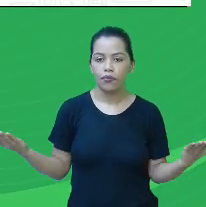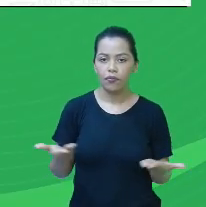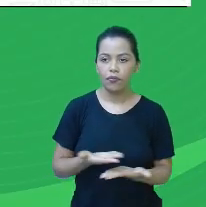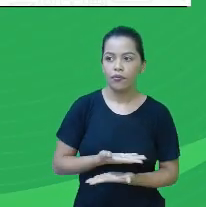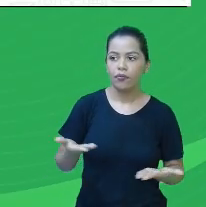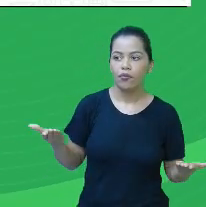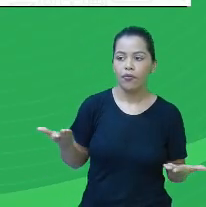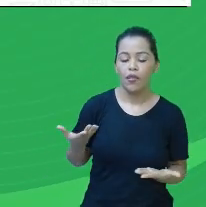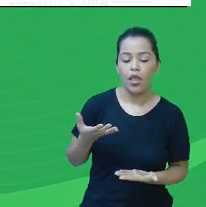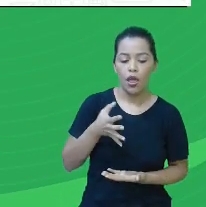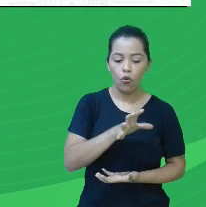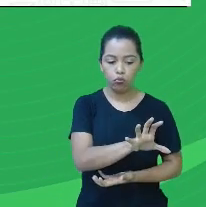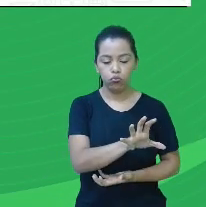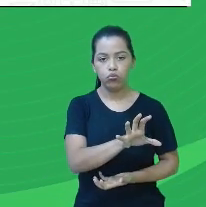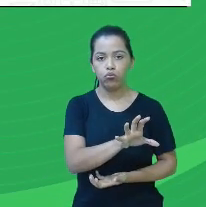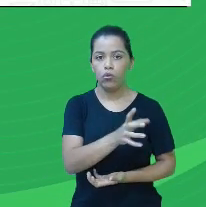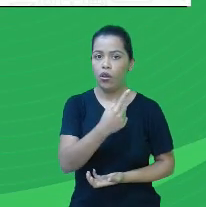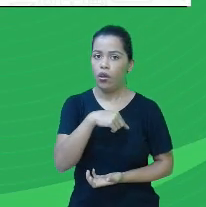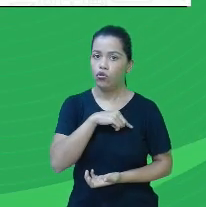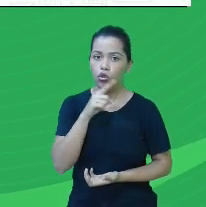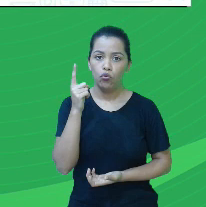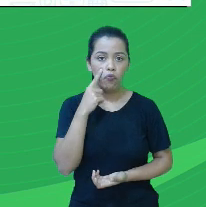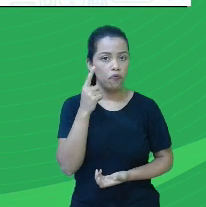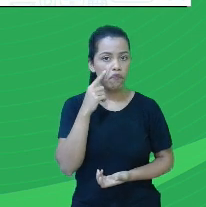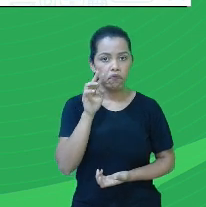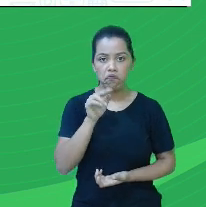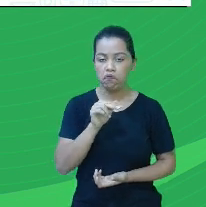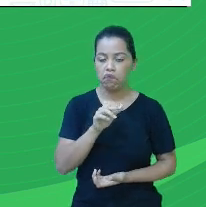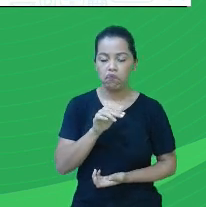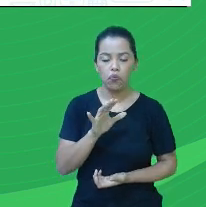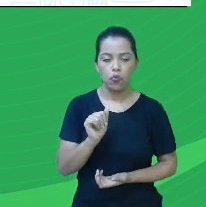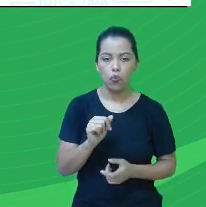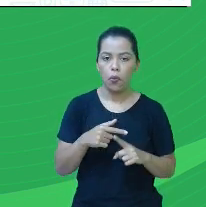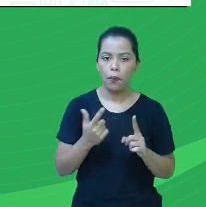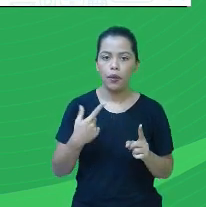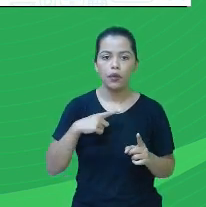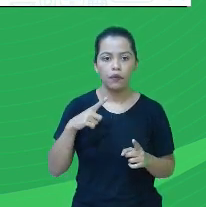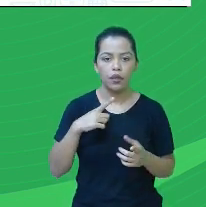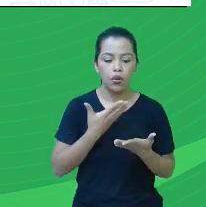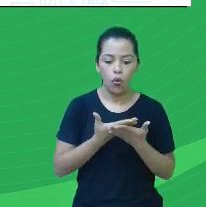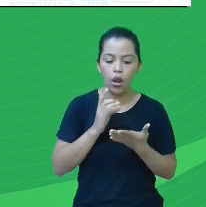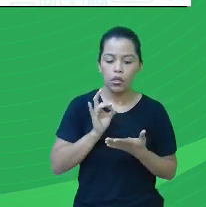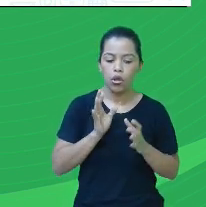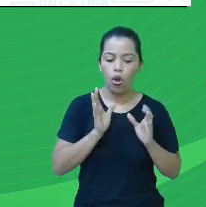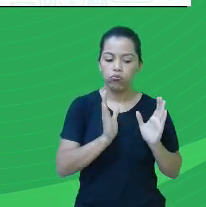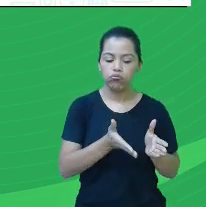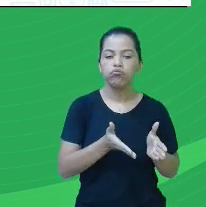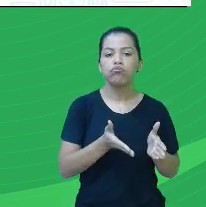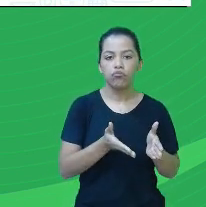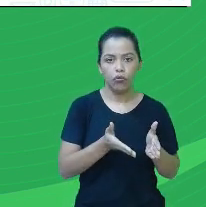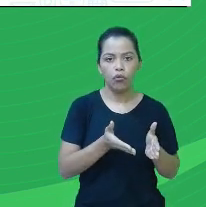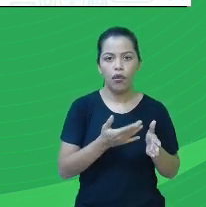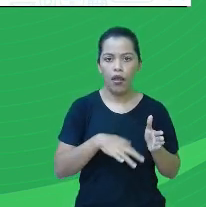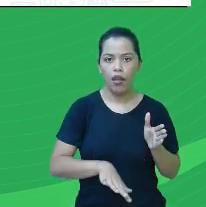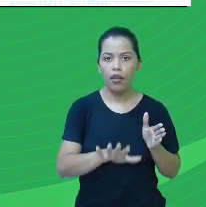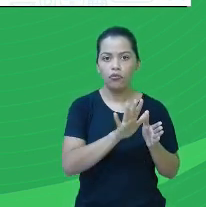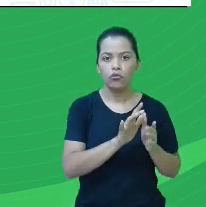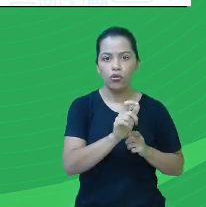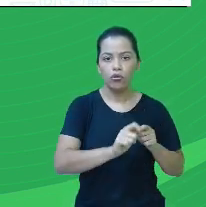Agora, essa região não trabalhamos ainda, mas teremos uma aula só sobre ela. É a